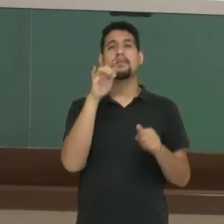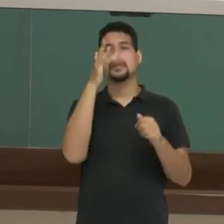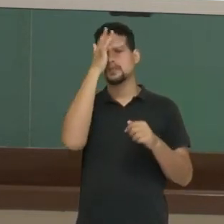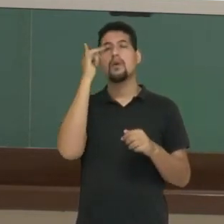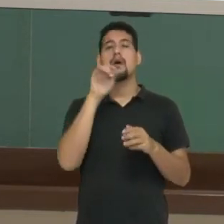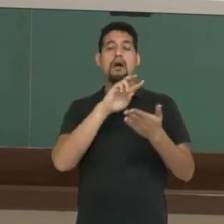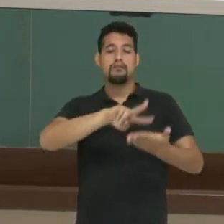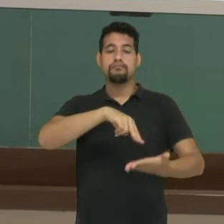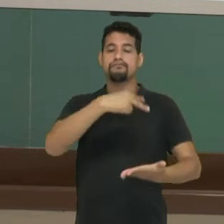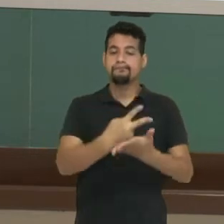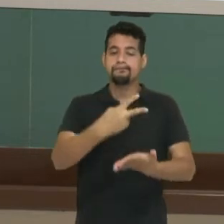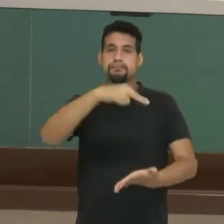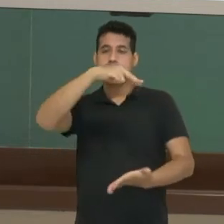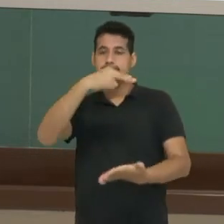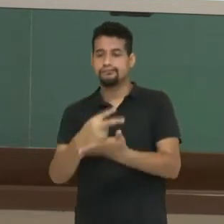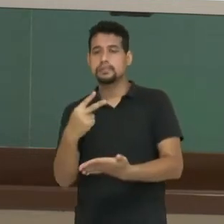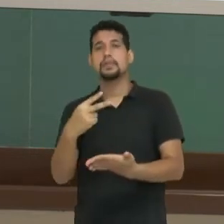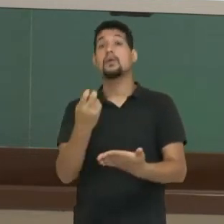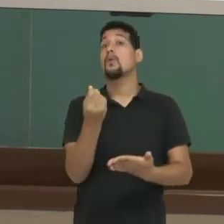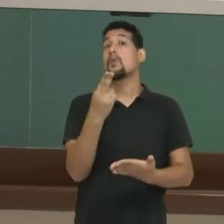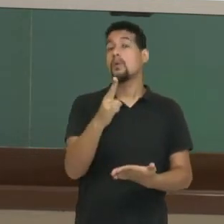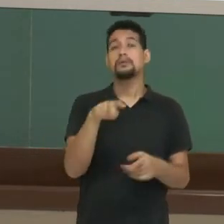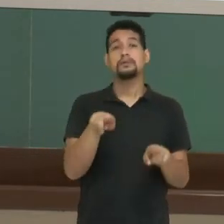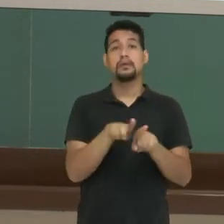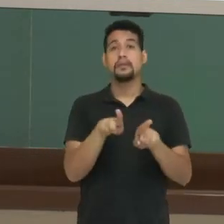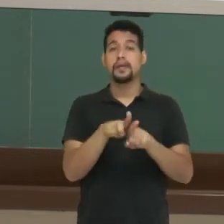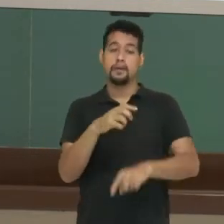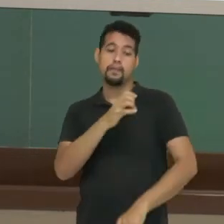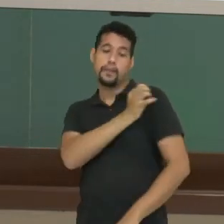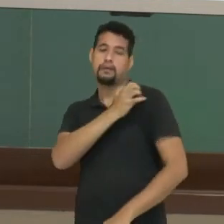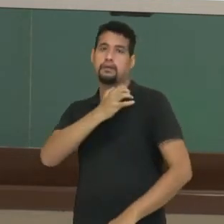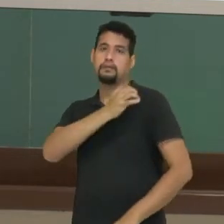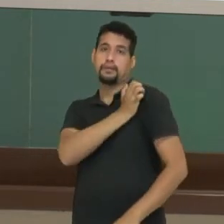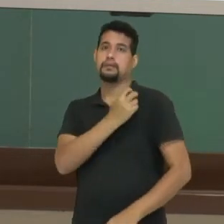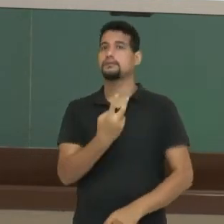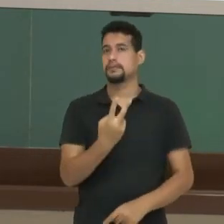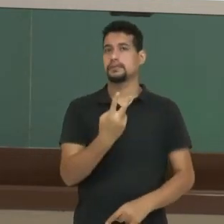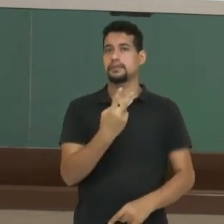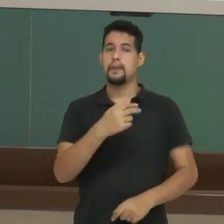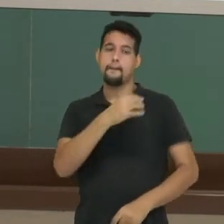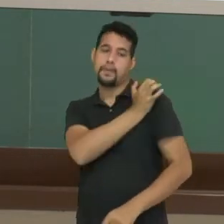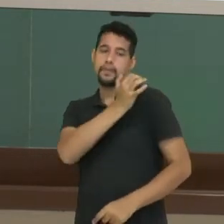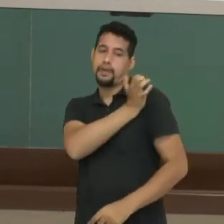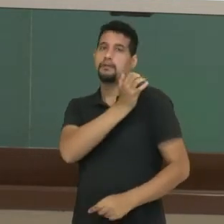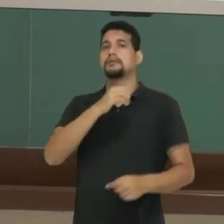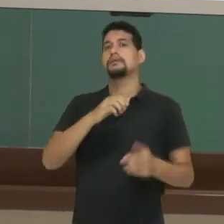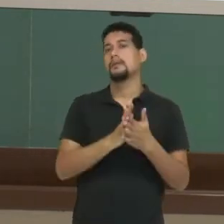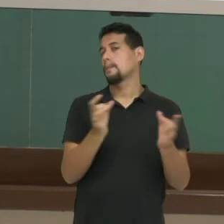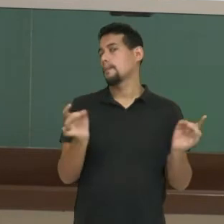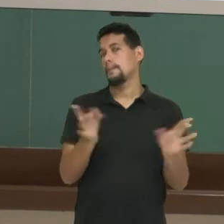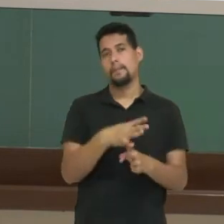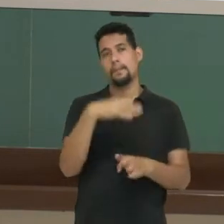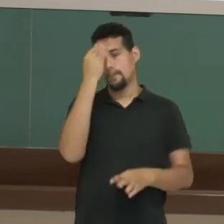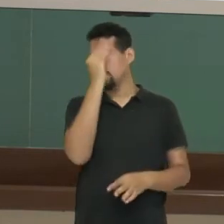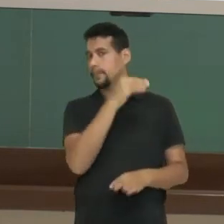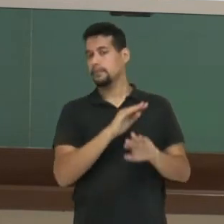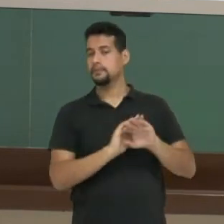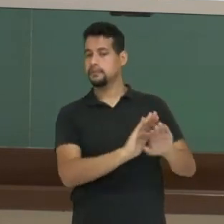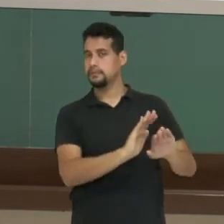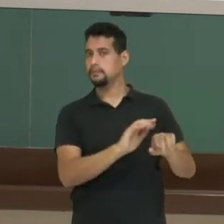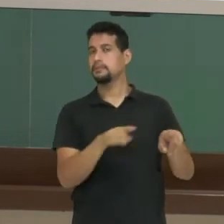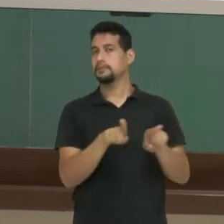2 vezes no tatame ou no corpo do rival. Papá. Né? Bateu 2 vezes, sinalizou